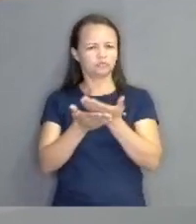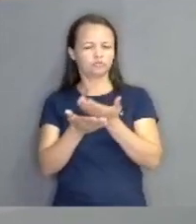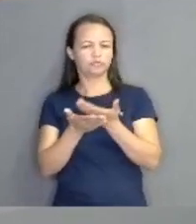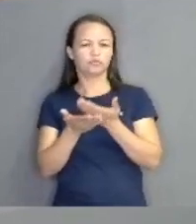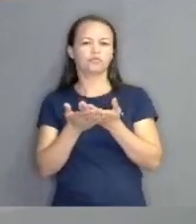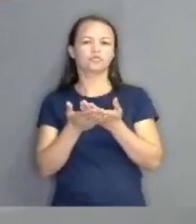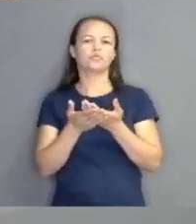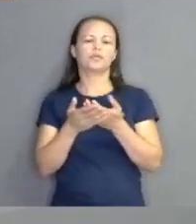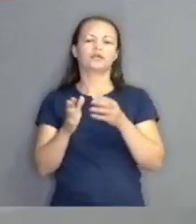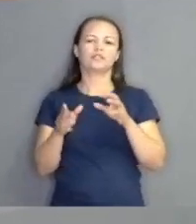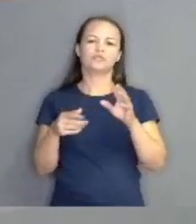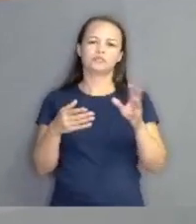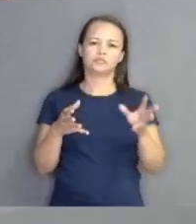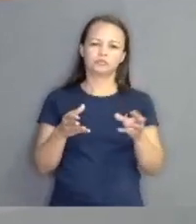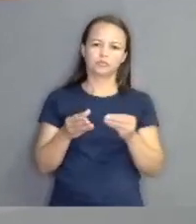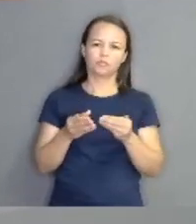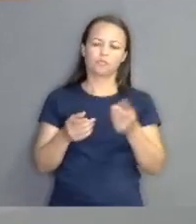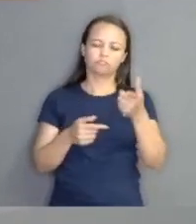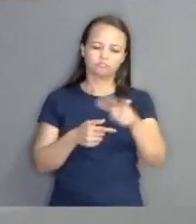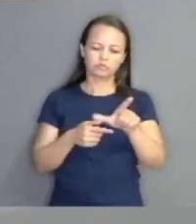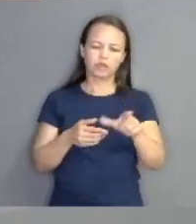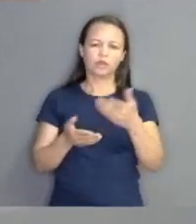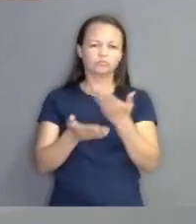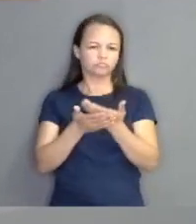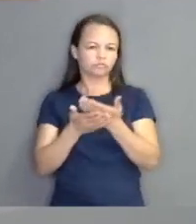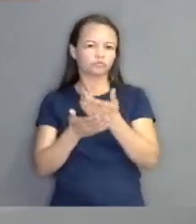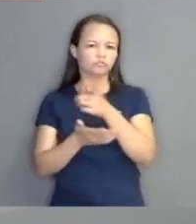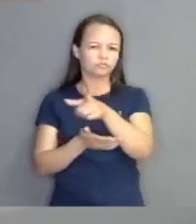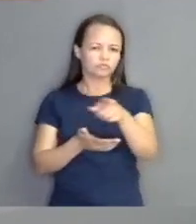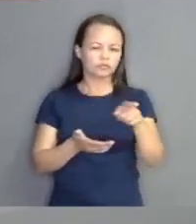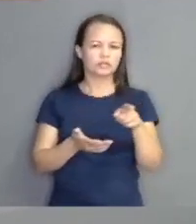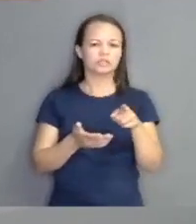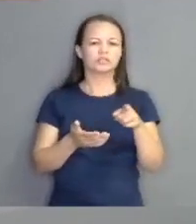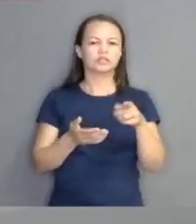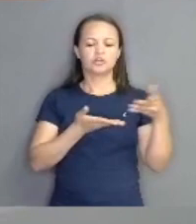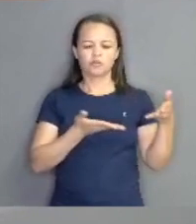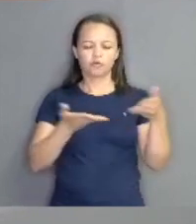possam continuar os seus estudos. E convido vocês para as